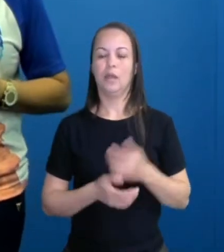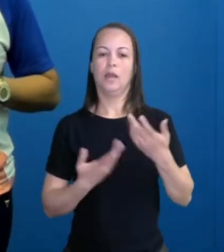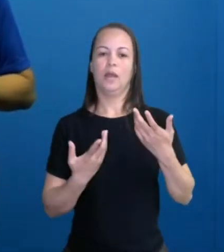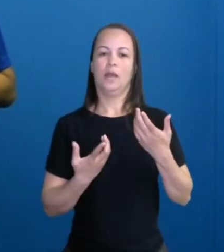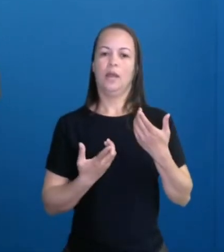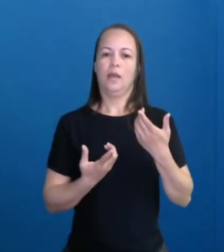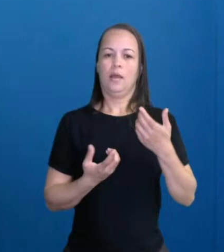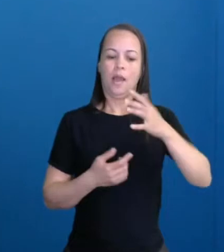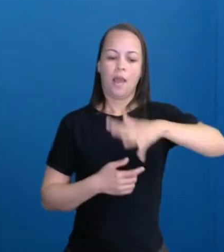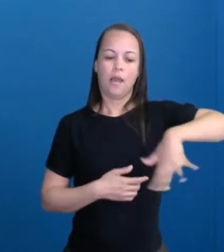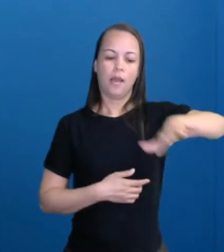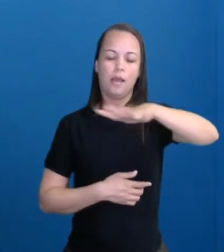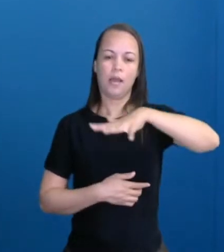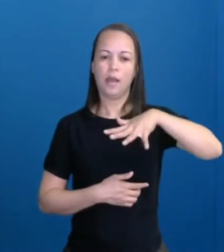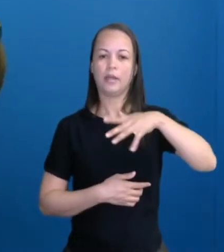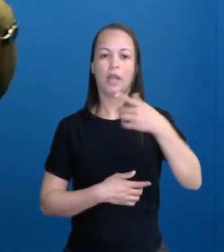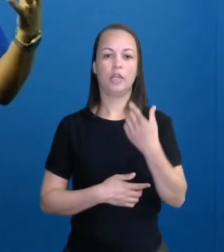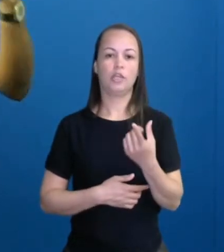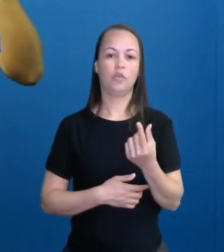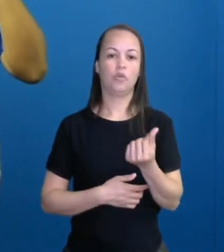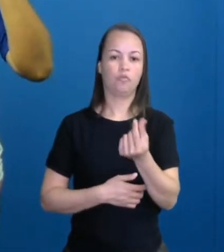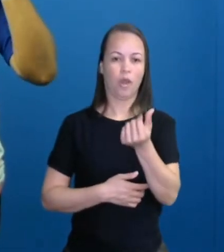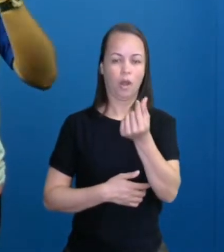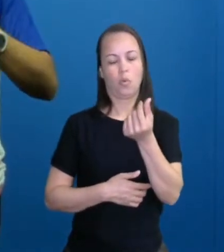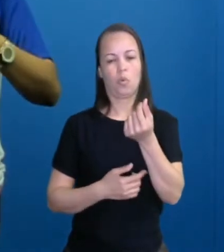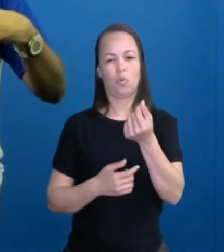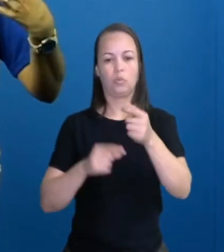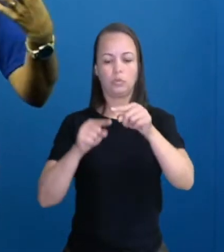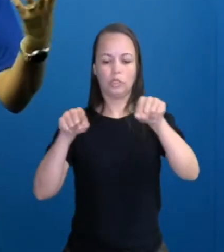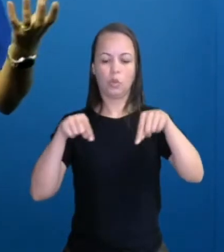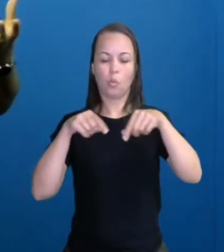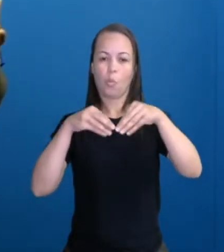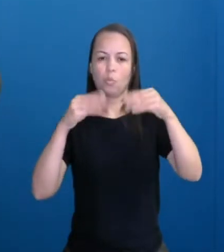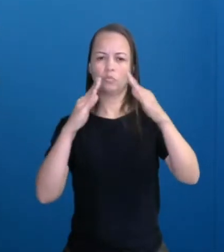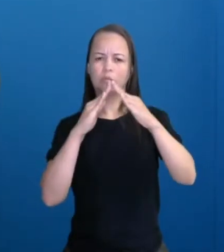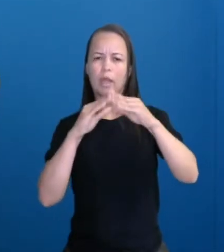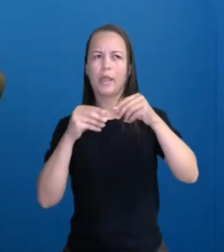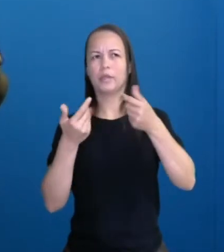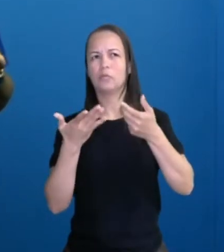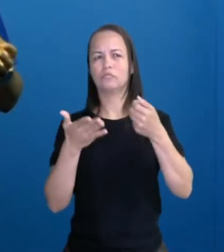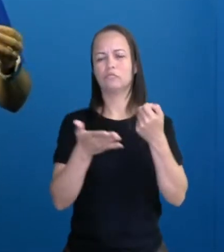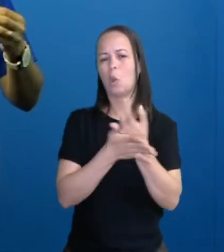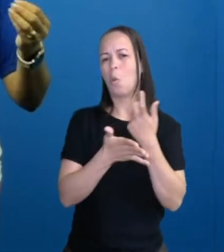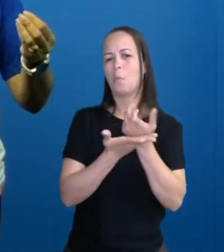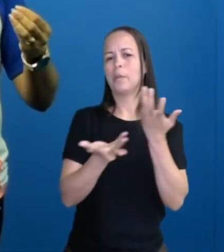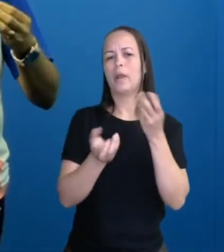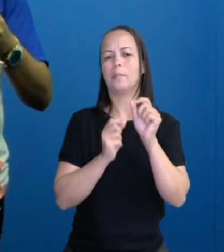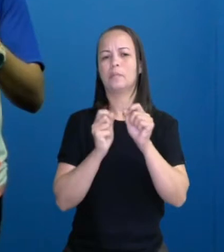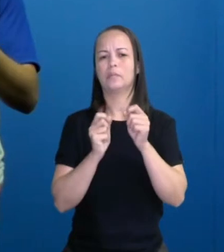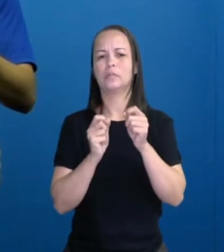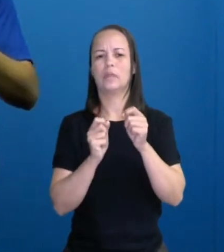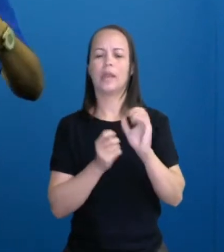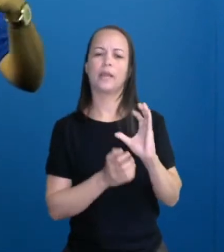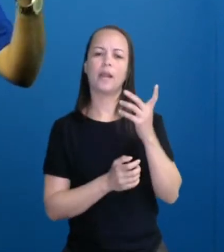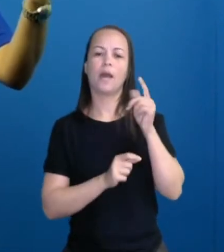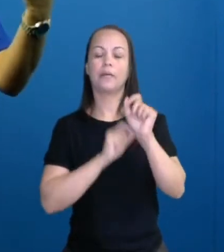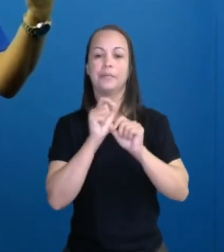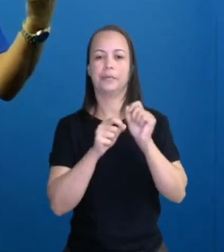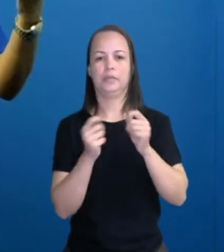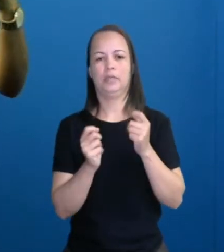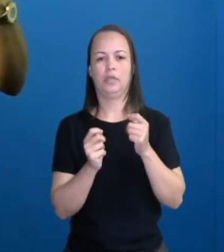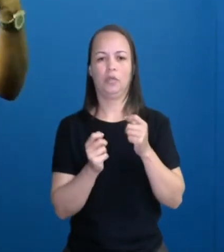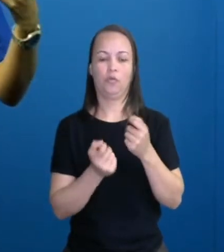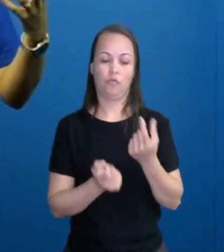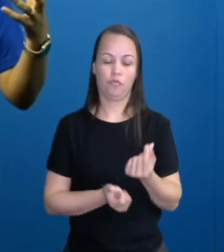preço de um terreno. Ora, o preço de um terreno, você está interessado em comprar, né, um terreno, e é claro que o valor,